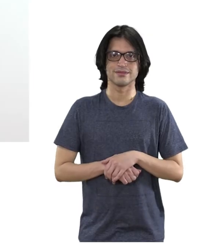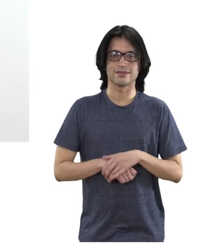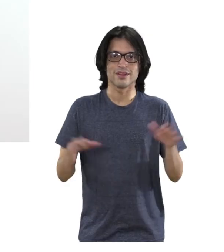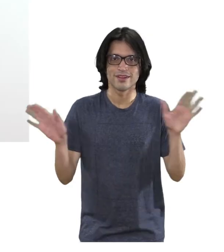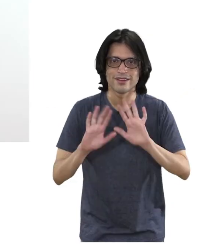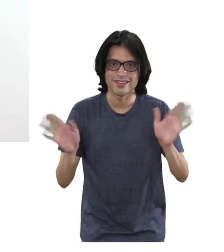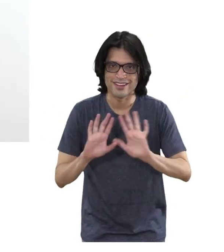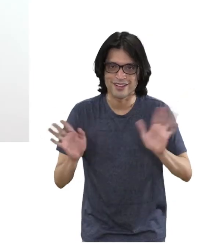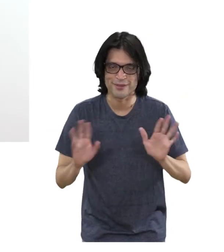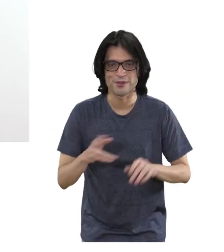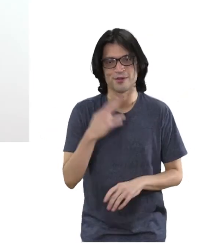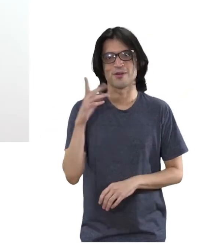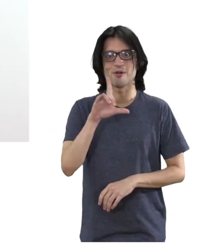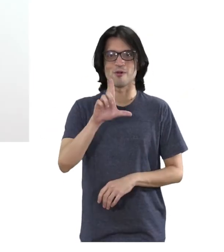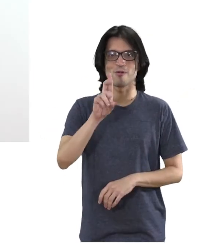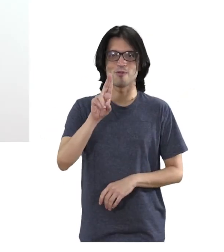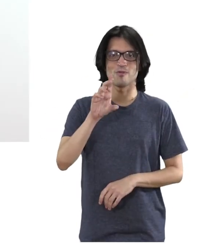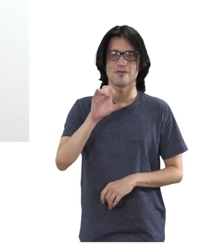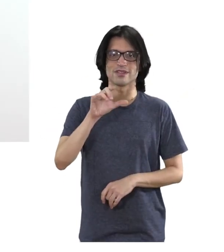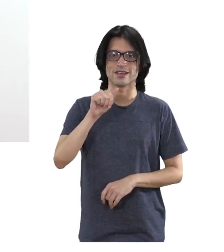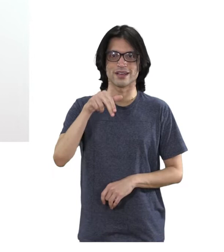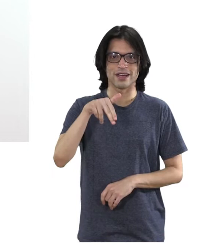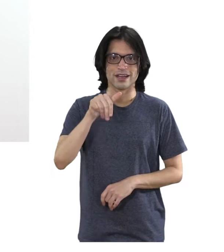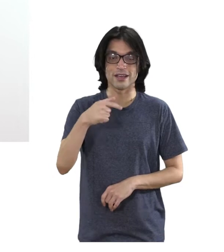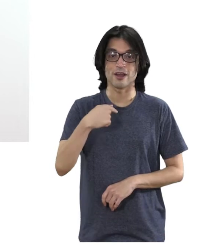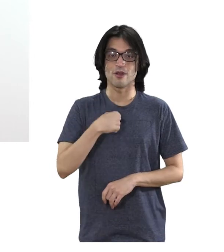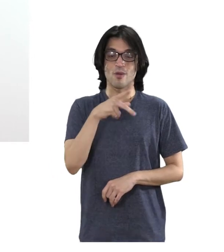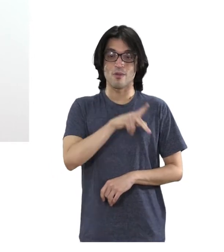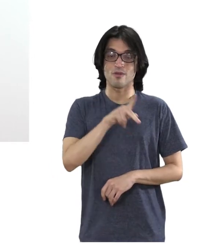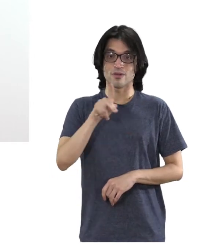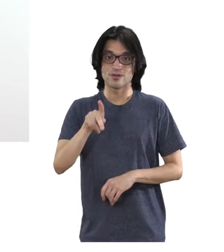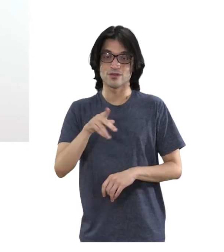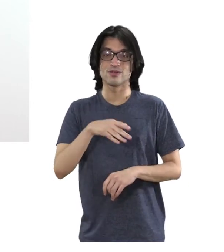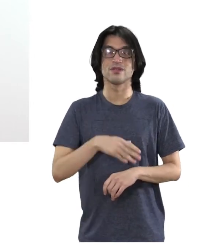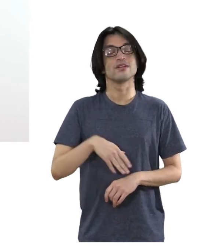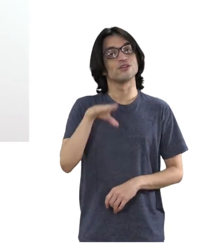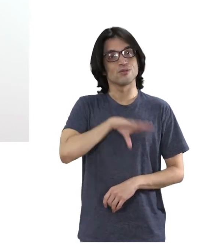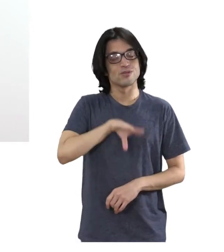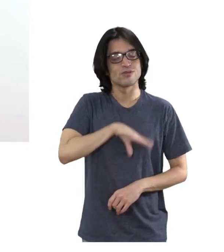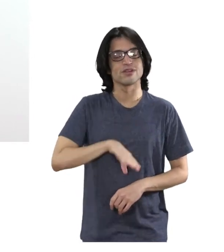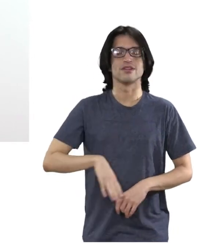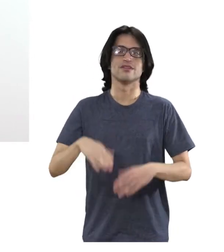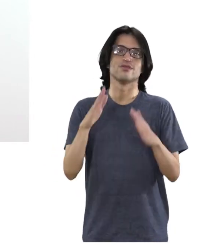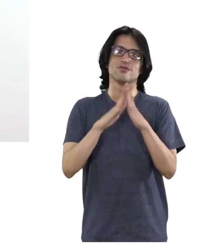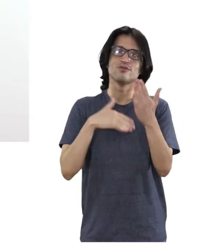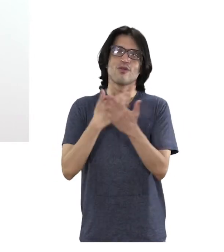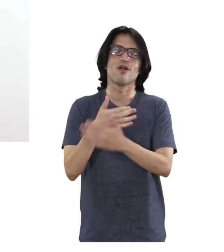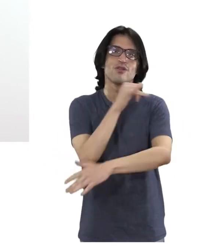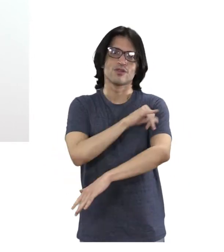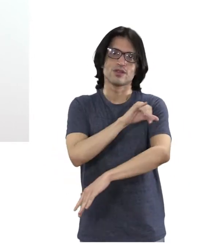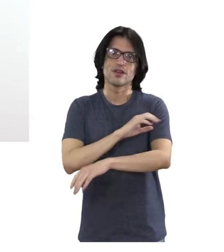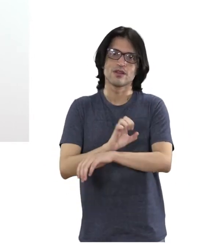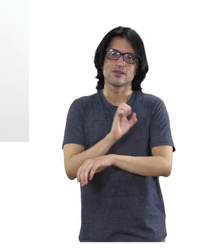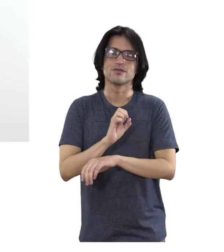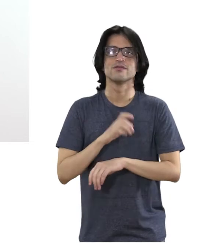Olá pessoal, meu nome é Luciana do Carmo, sou professora de Língua Portuguesa da Rede Estadual de Educação do Rio de Janeiro. Ao longo de nossas aulas